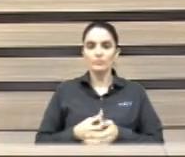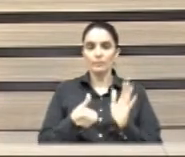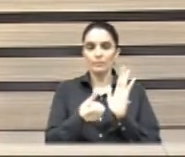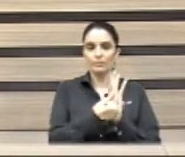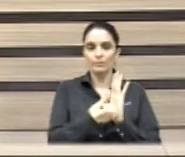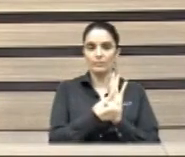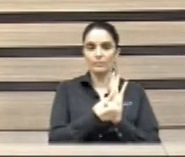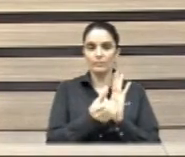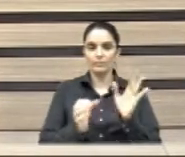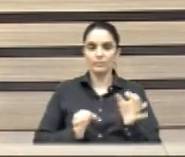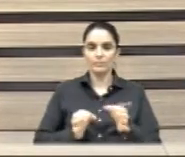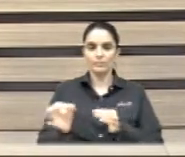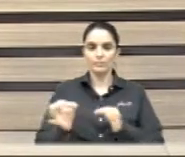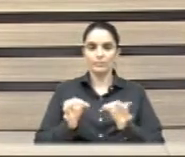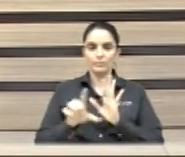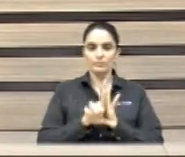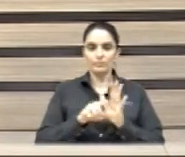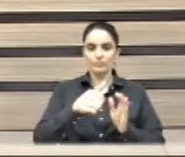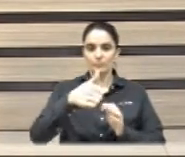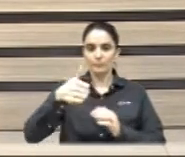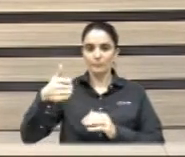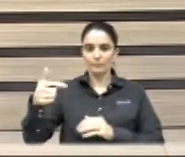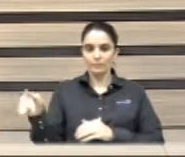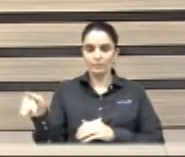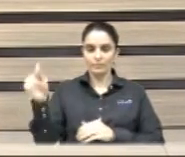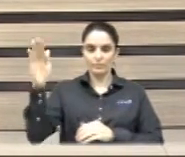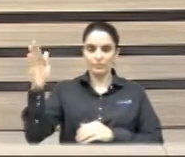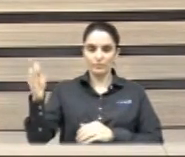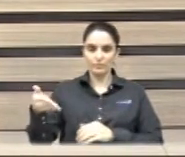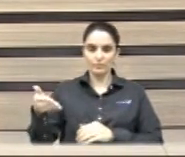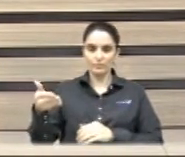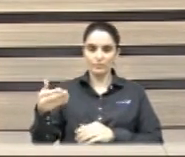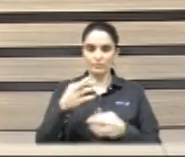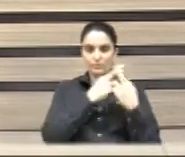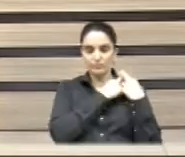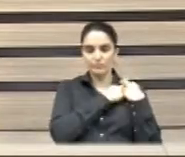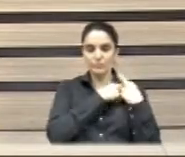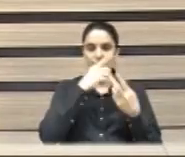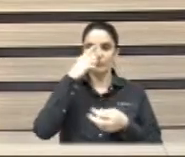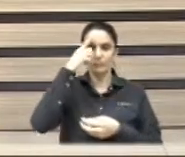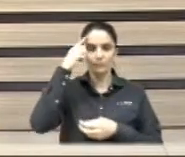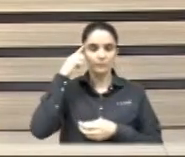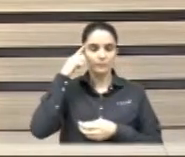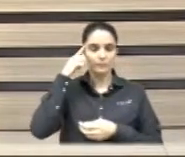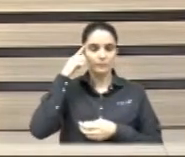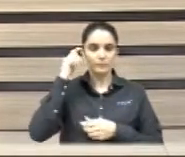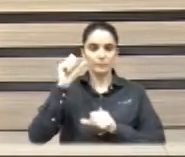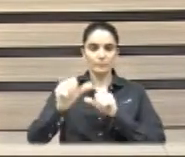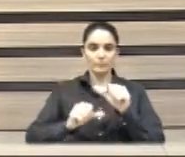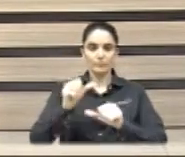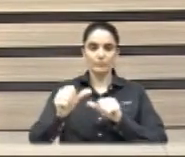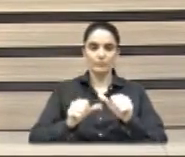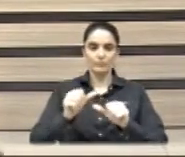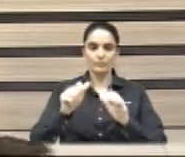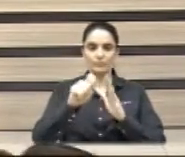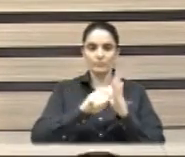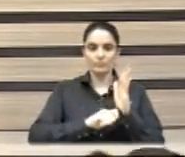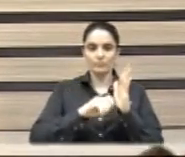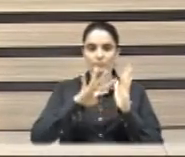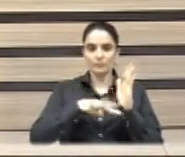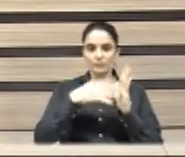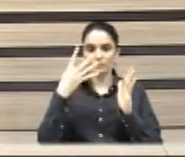Item 6º da pauta, projeto de lei número 117, de autoria do nobre vereador Wilson Nunes Cerqueira, que altera o